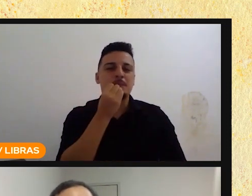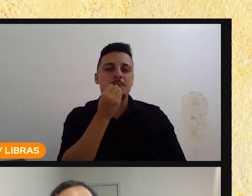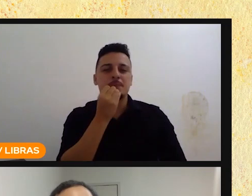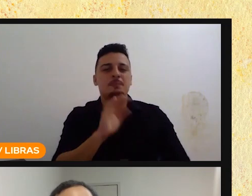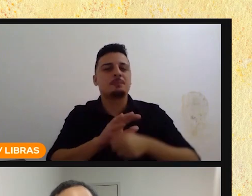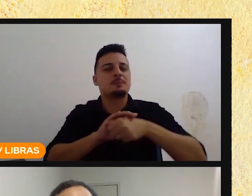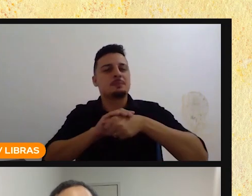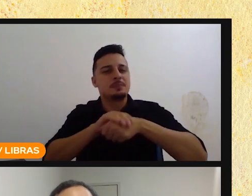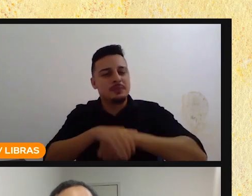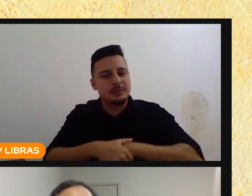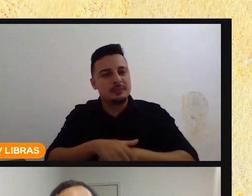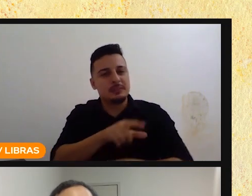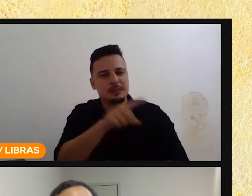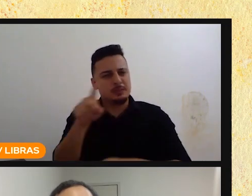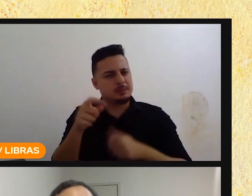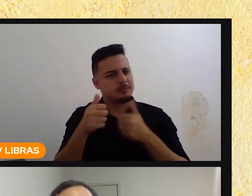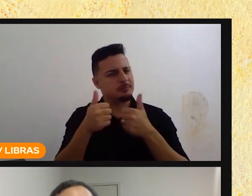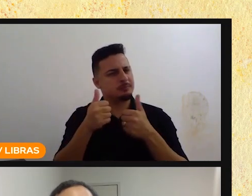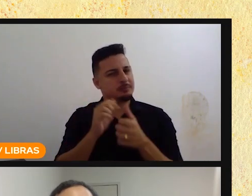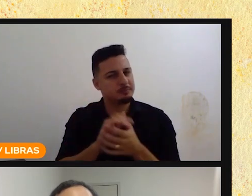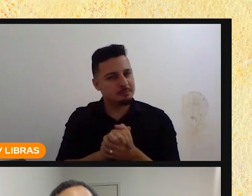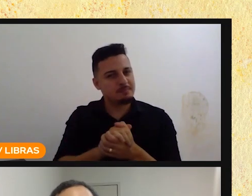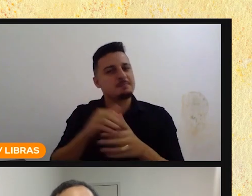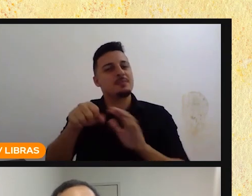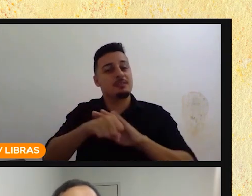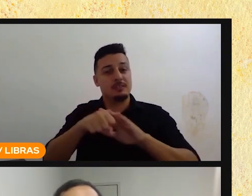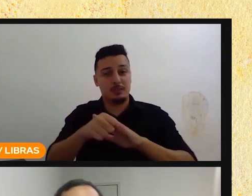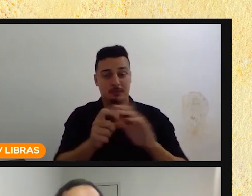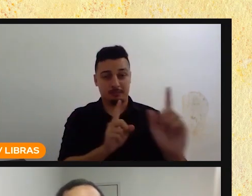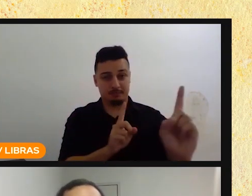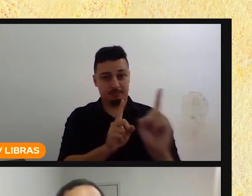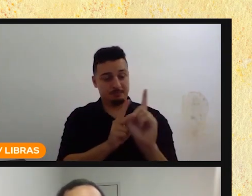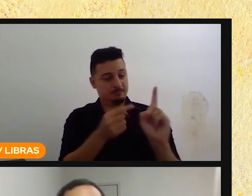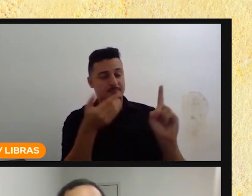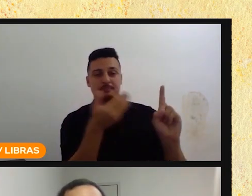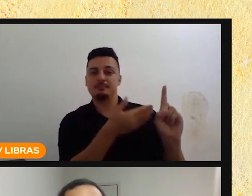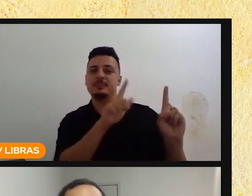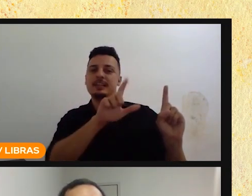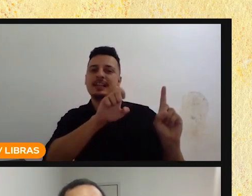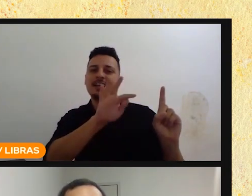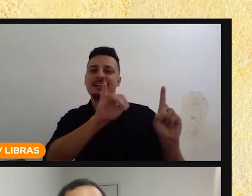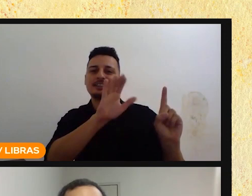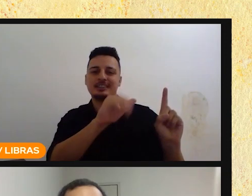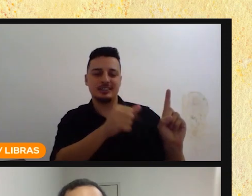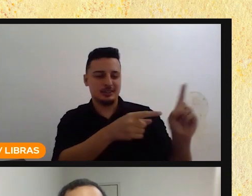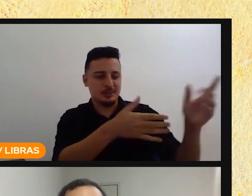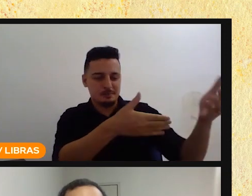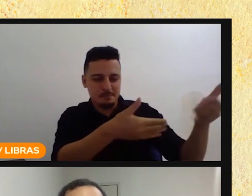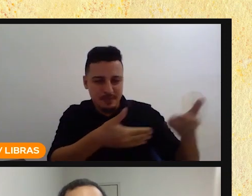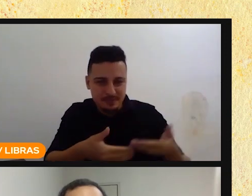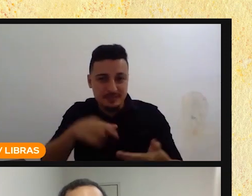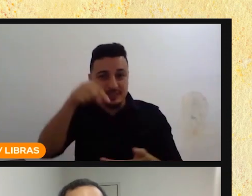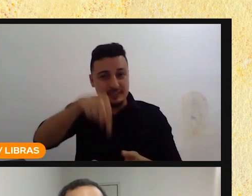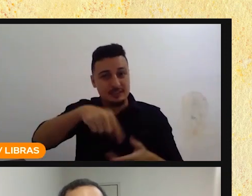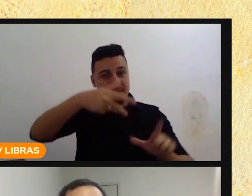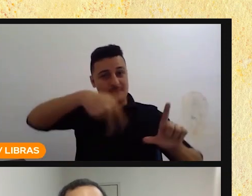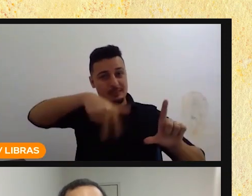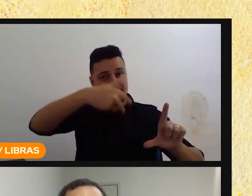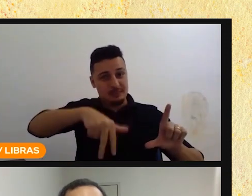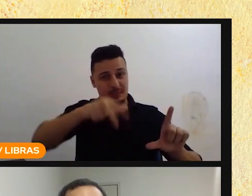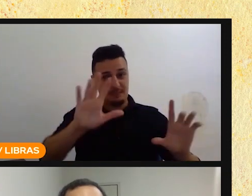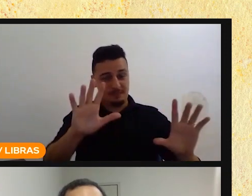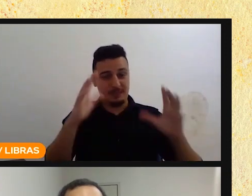Vamos conversar conversando com Letícia. Bem-vinda ao Animage. Obrigada, Júlio. Obrigada ao Animage